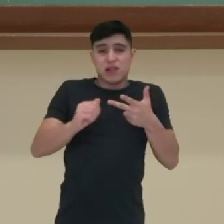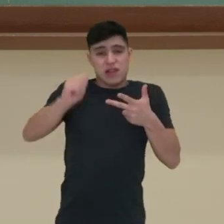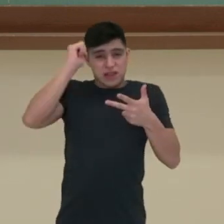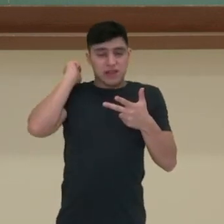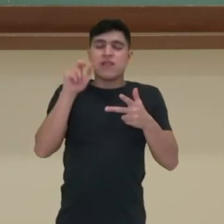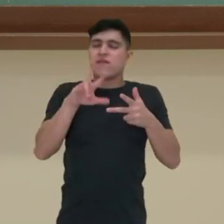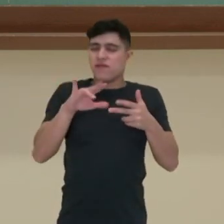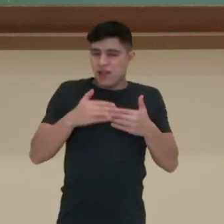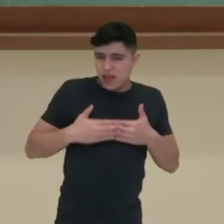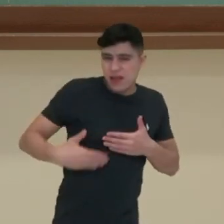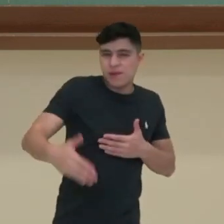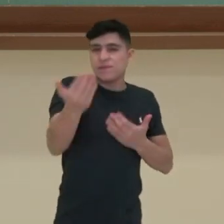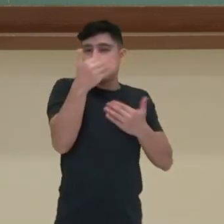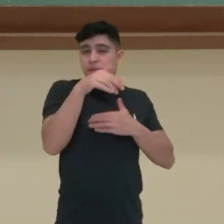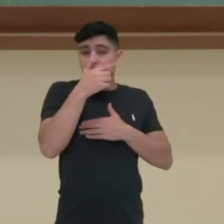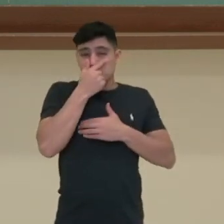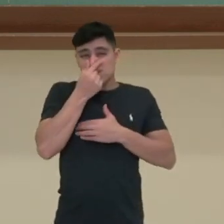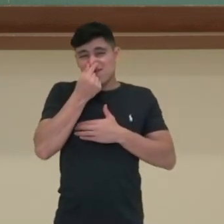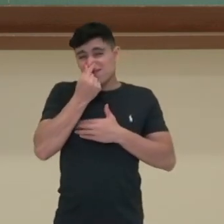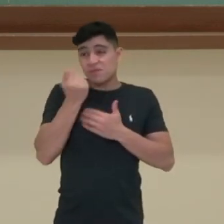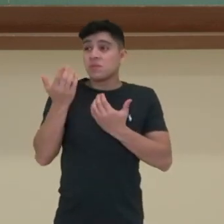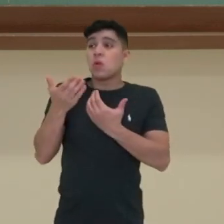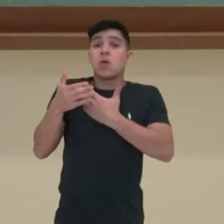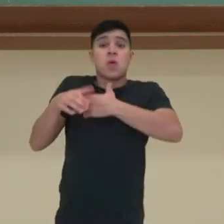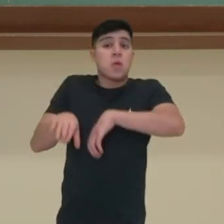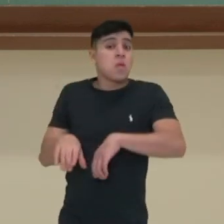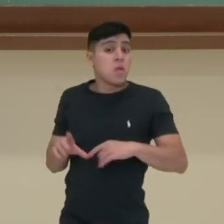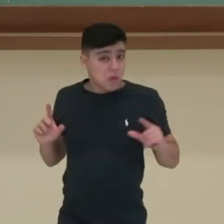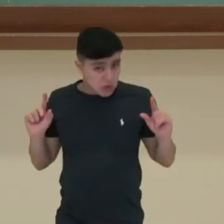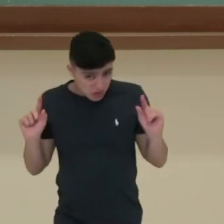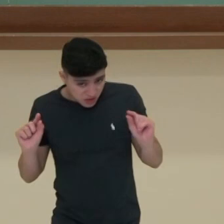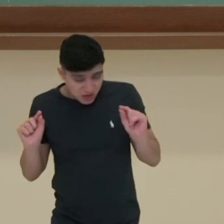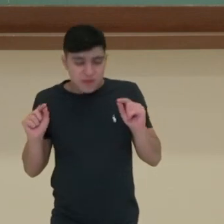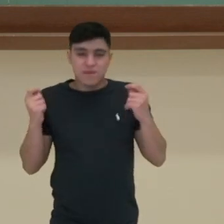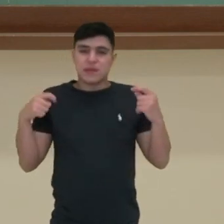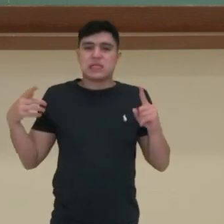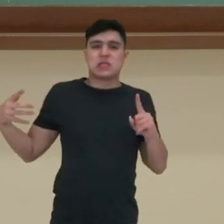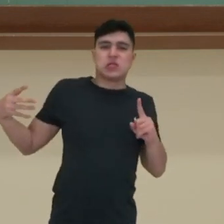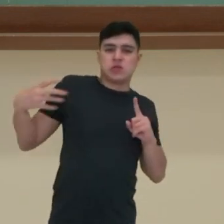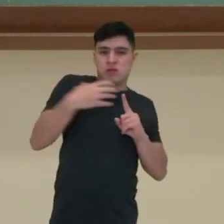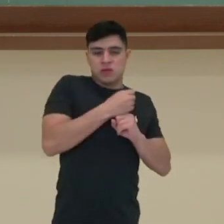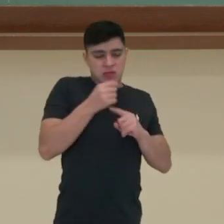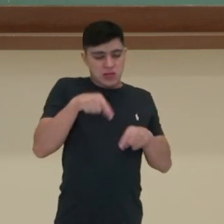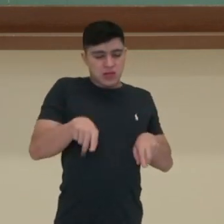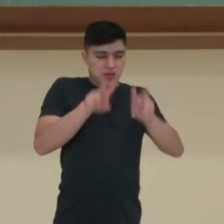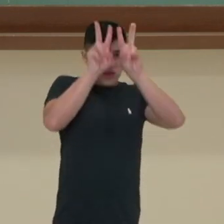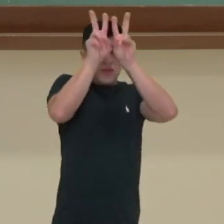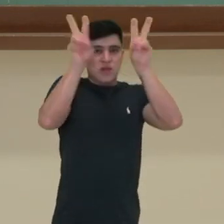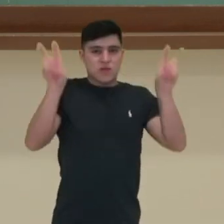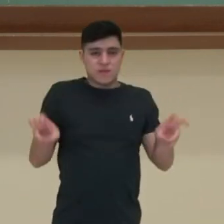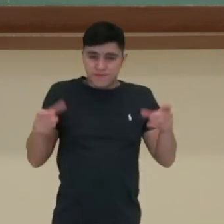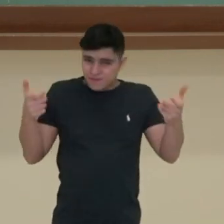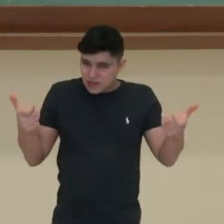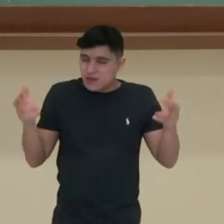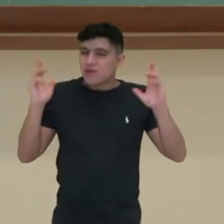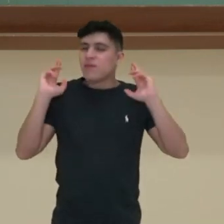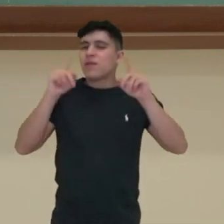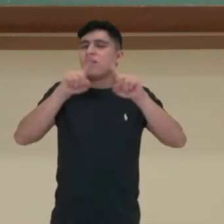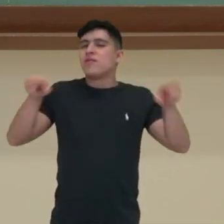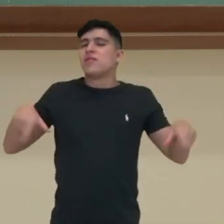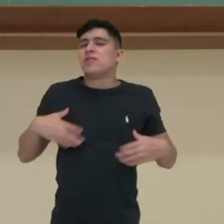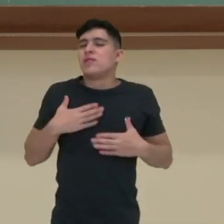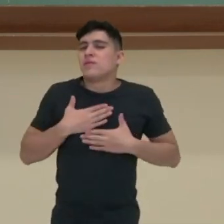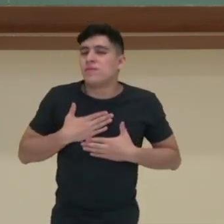cair na tua prova, talvez um concurso público se for fazer, então você precisa dominar esse assunto. Beleza? Galera, espero que vocês tenham gostado